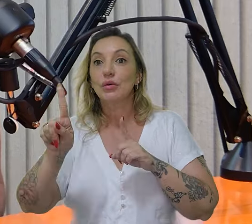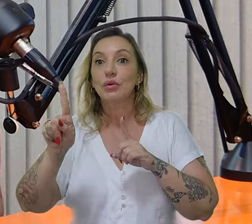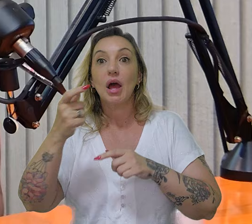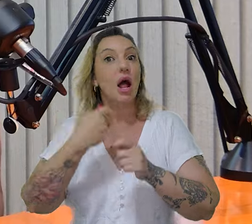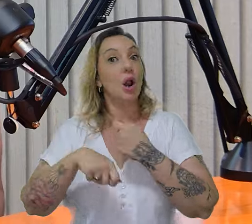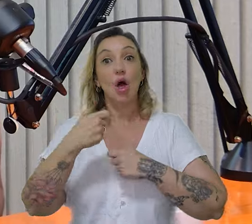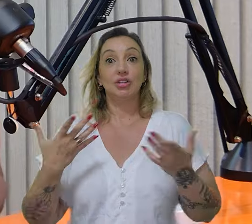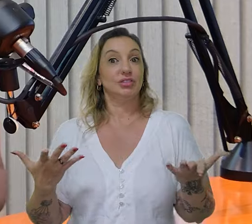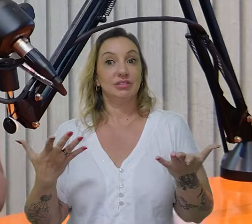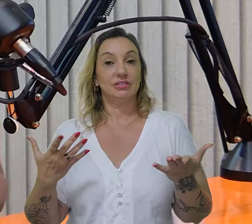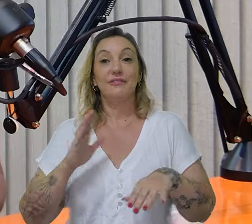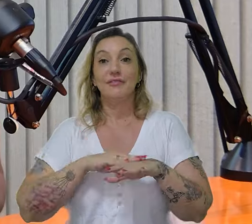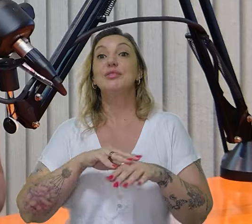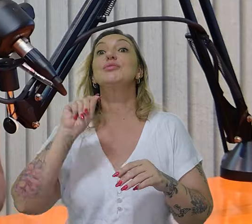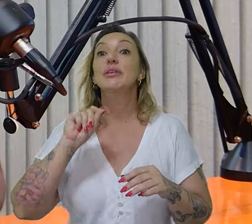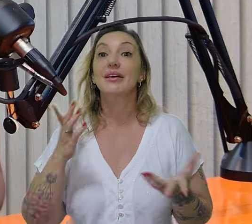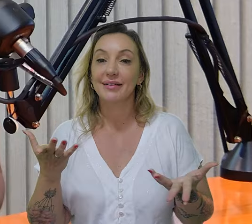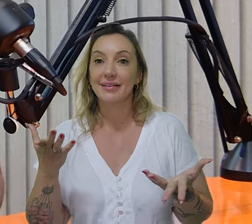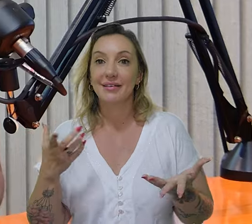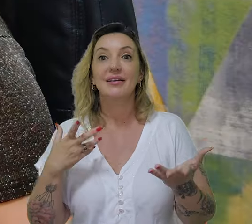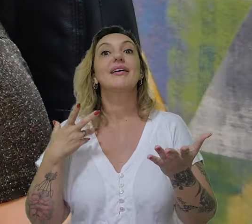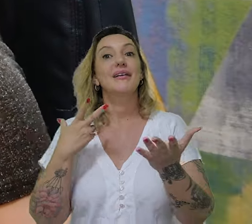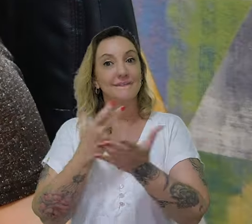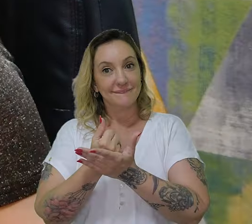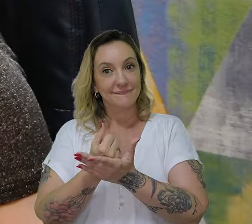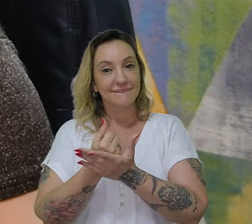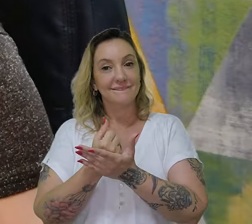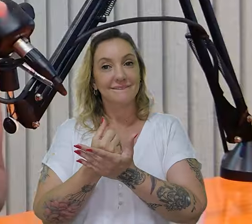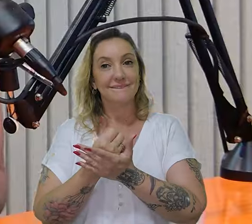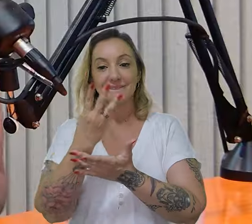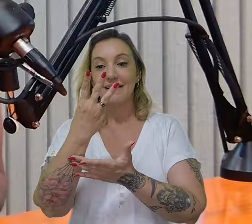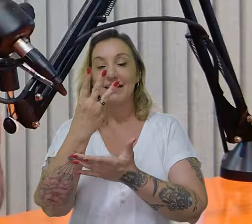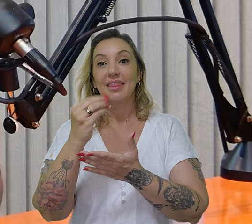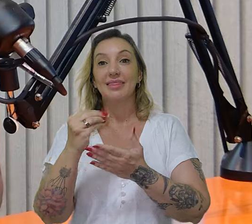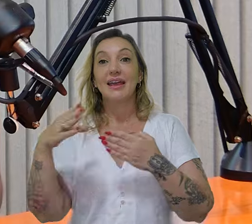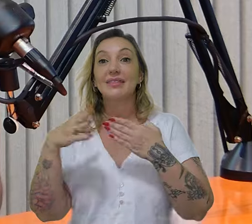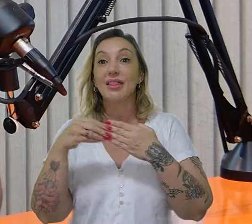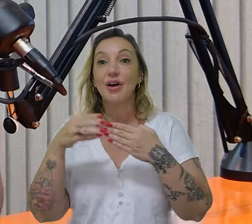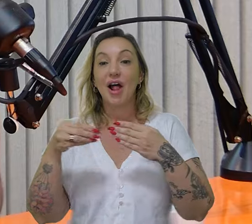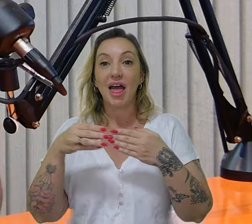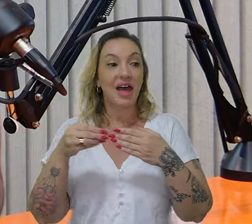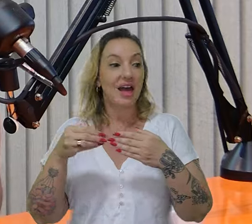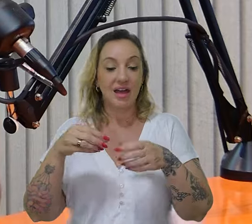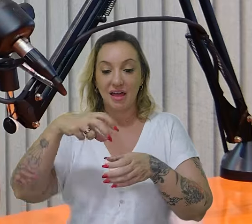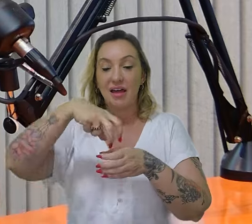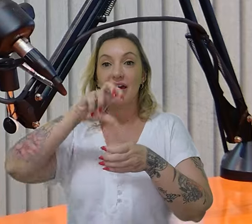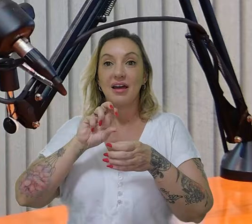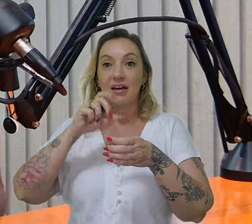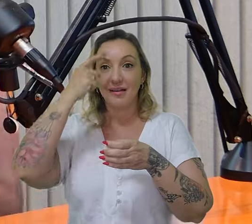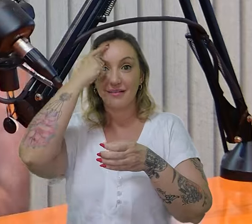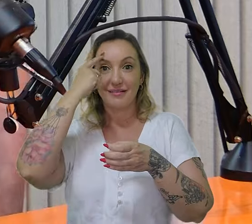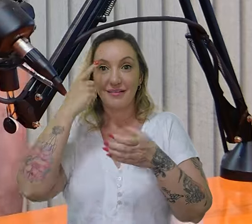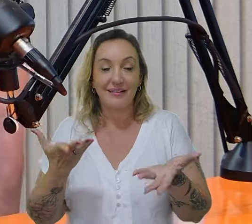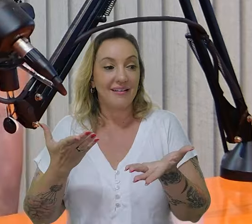loginha E você faz o quê compra você paga ó numa latinha de de refrigerante do Harry